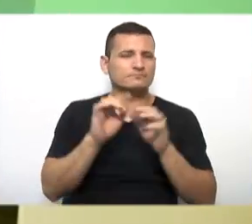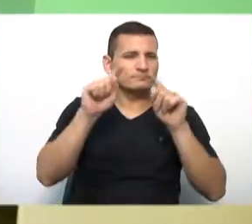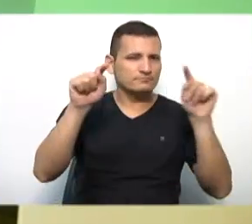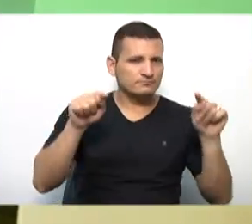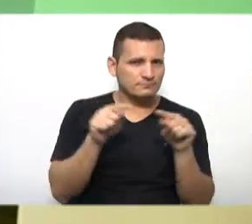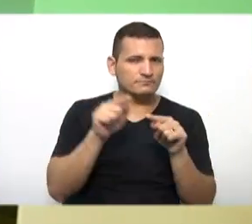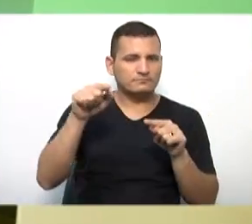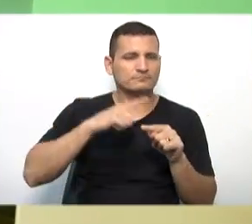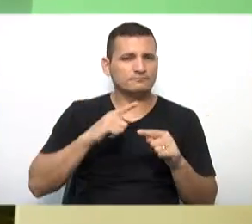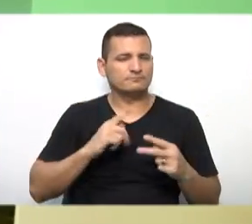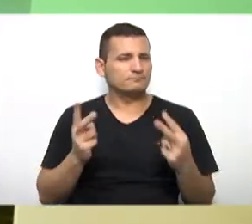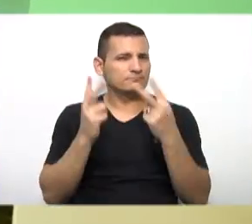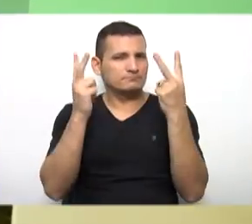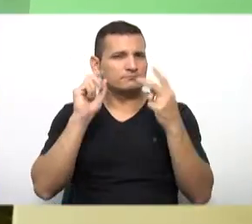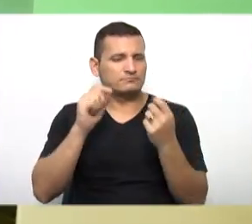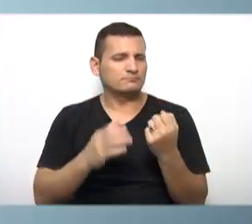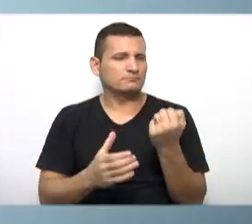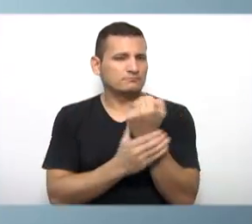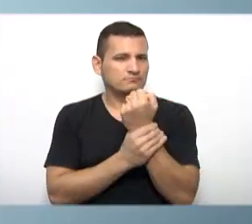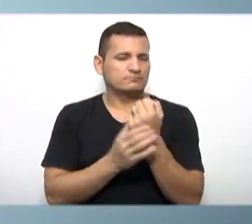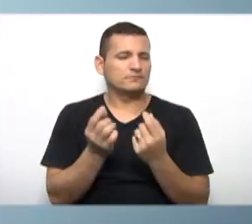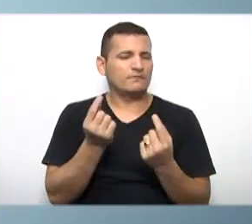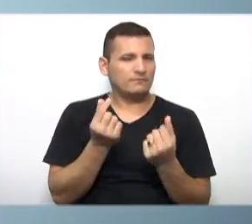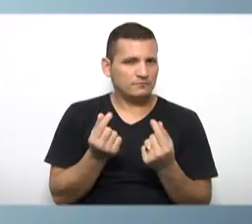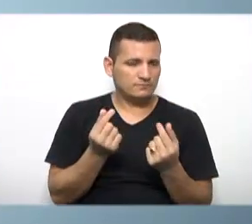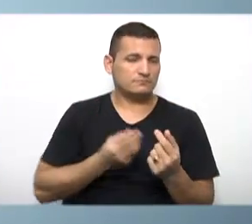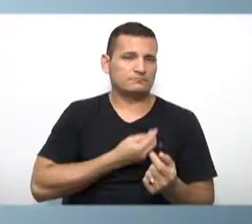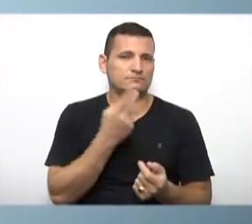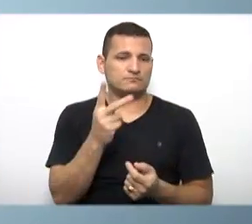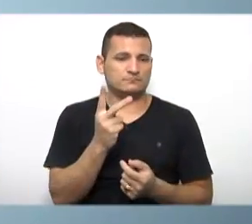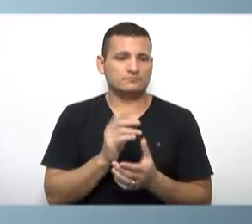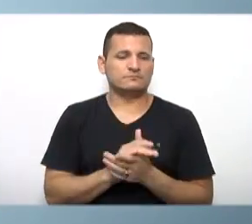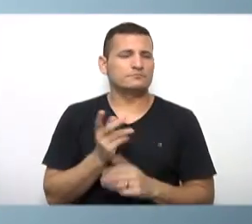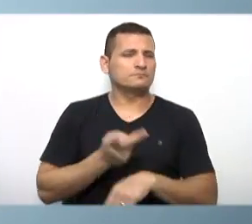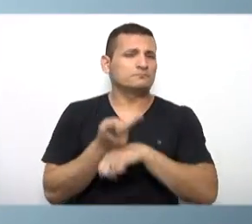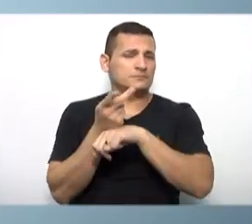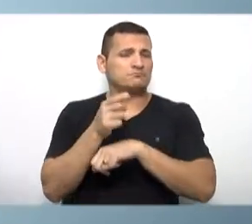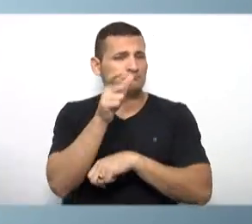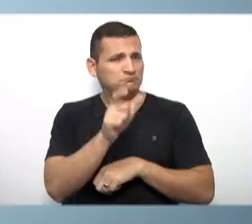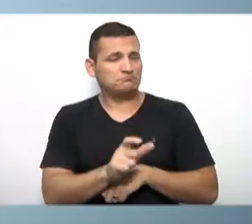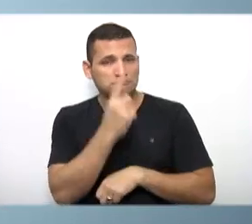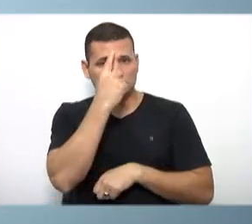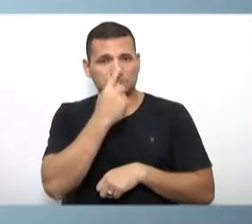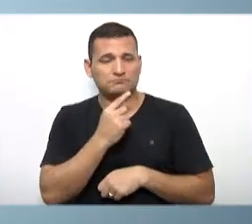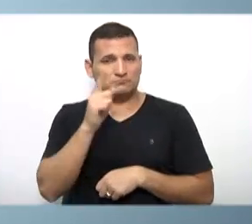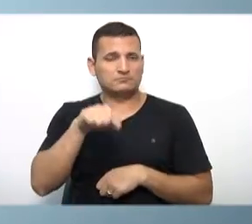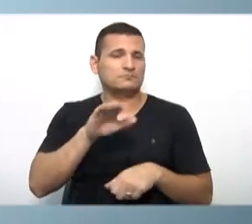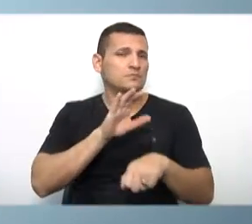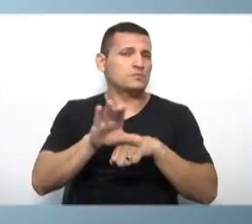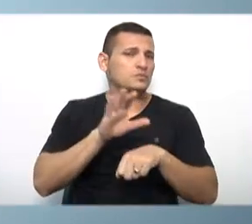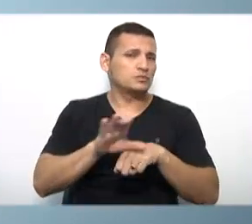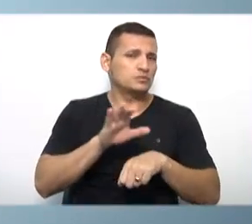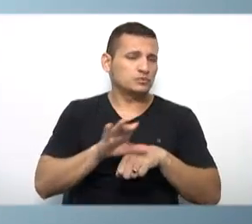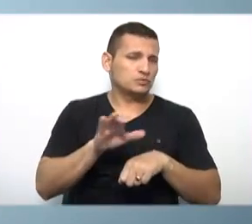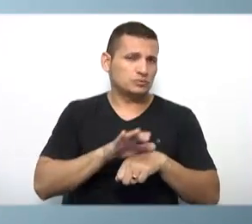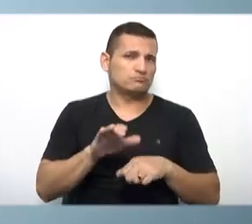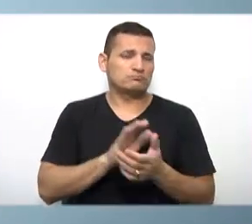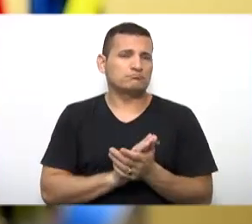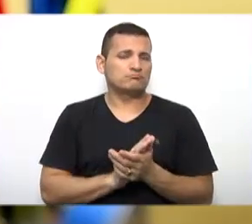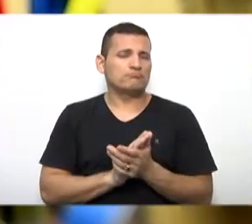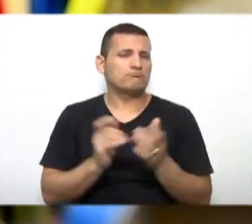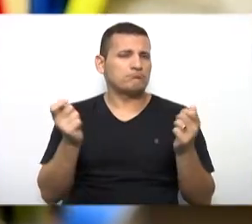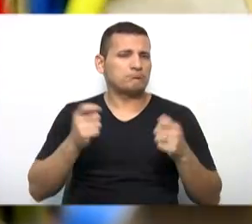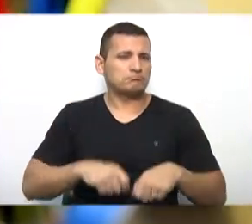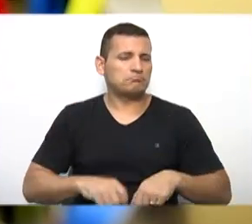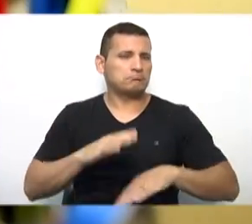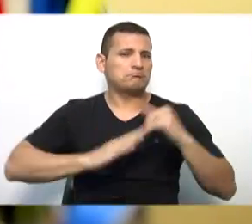que dá valor à segurança financeira na vida. A opção de prêmio para este perfil seria um curso de qualificação profissional.